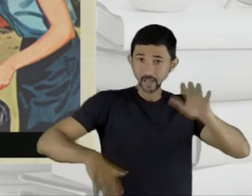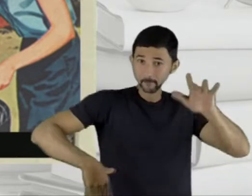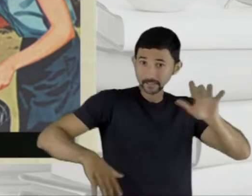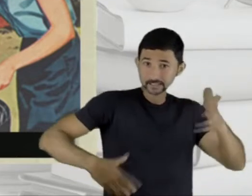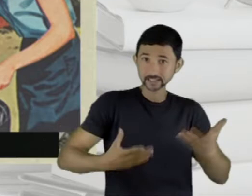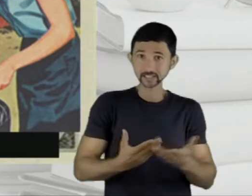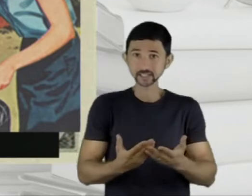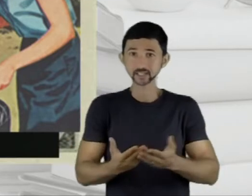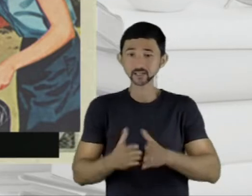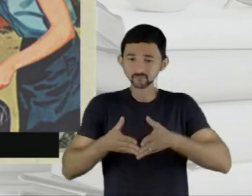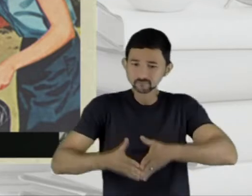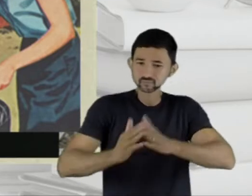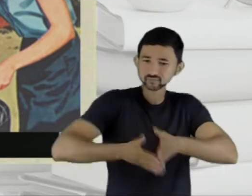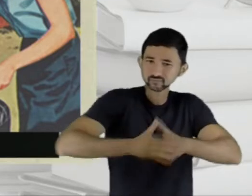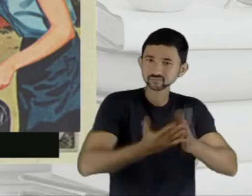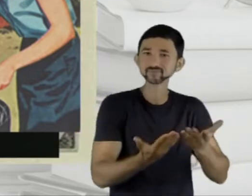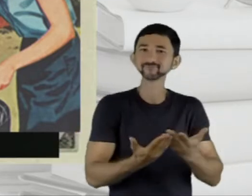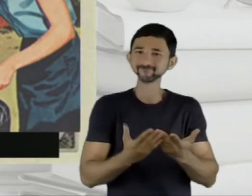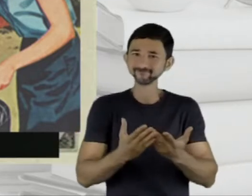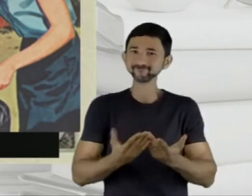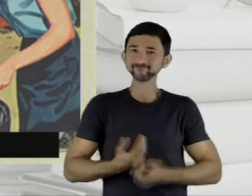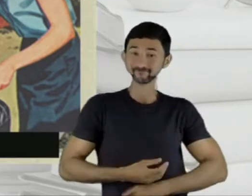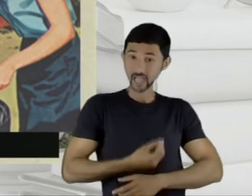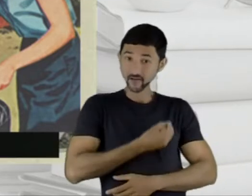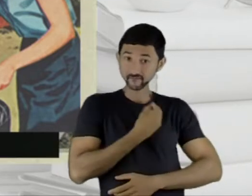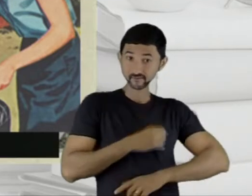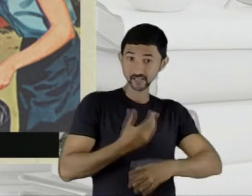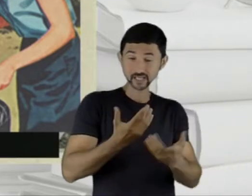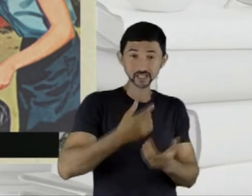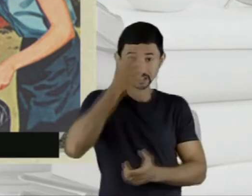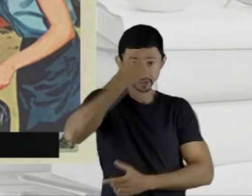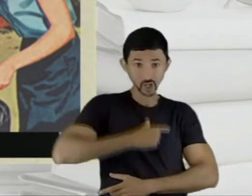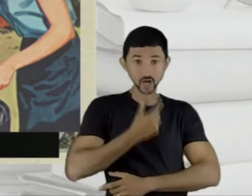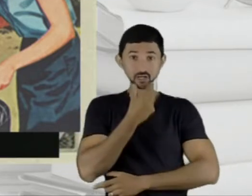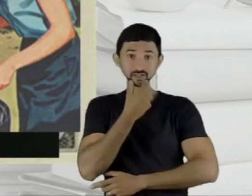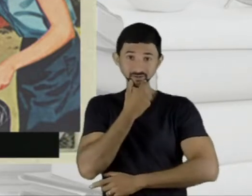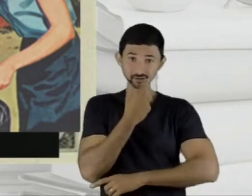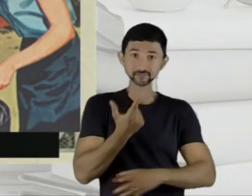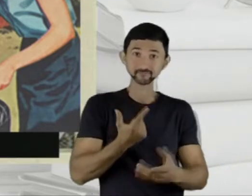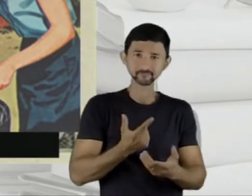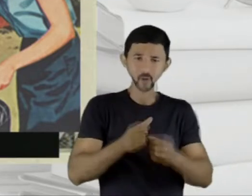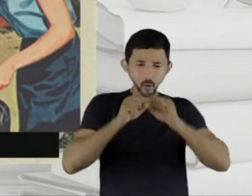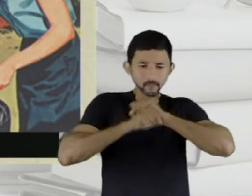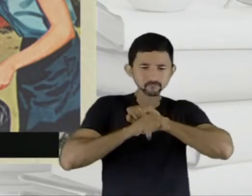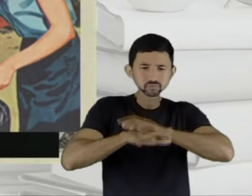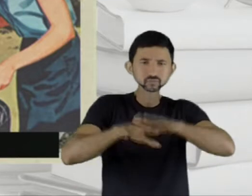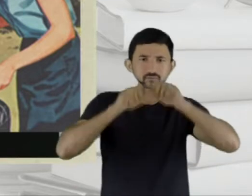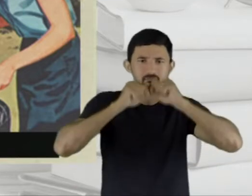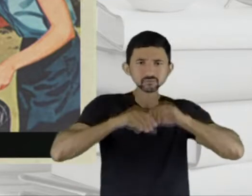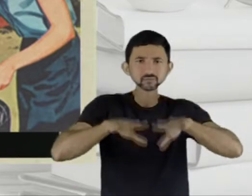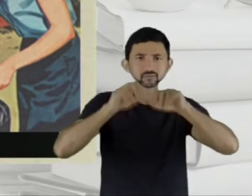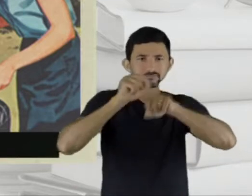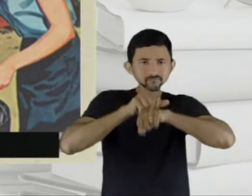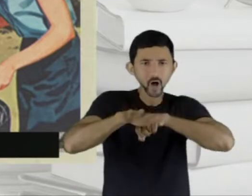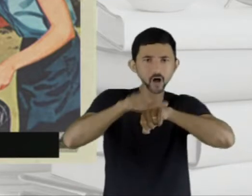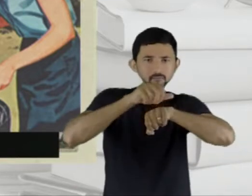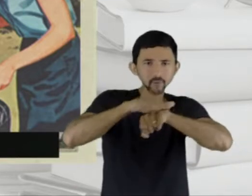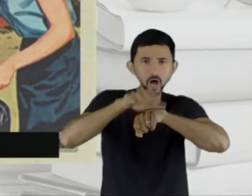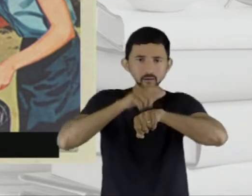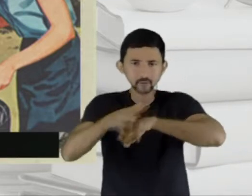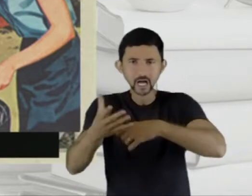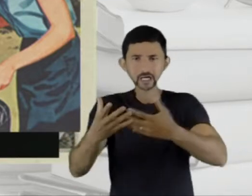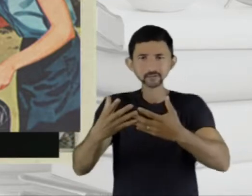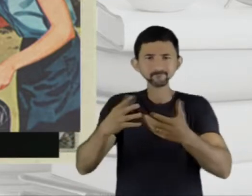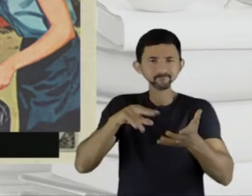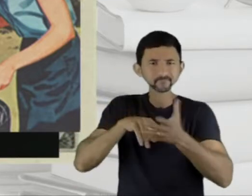lancha. Então, o jeito americano de viver, ele estava sendo muito propagado, tá? Como sinônimo de